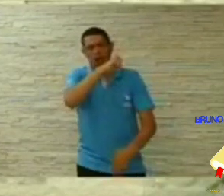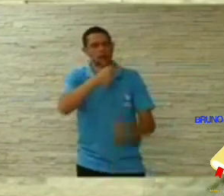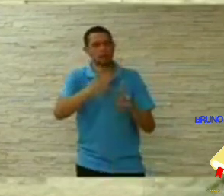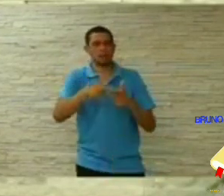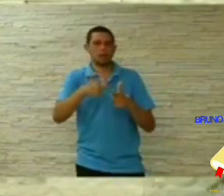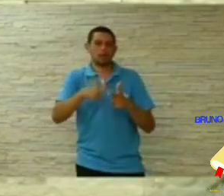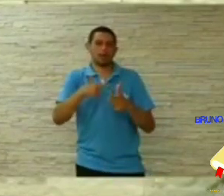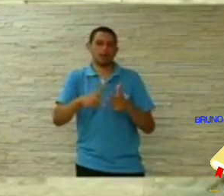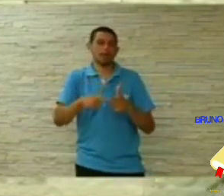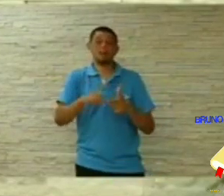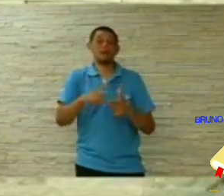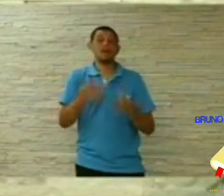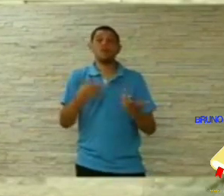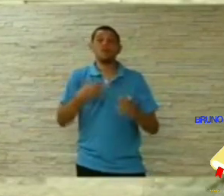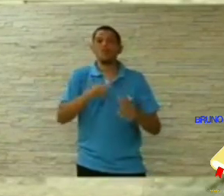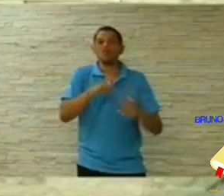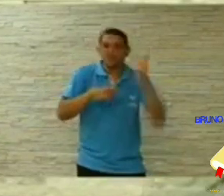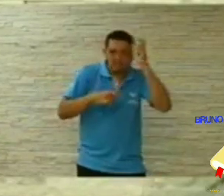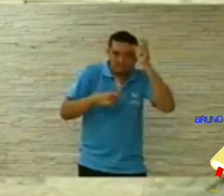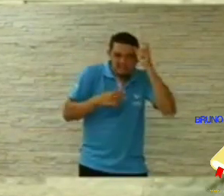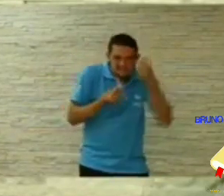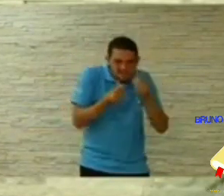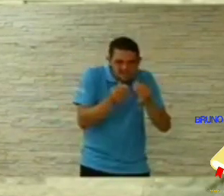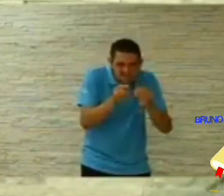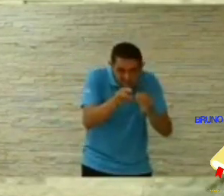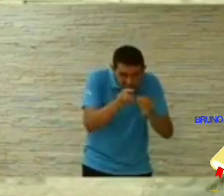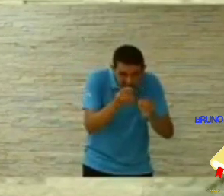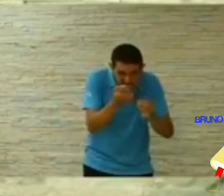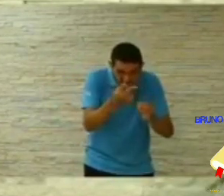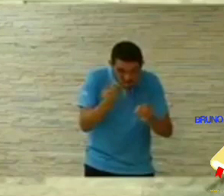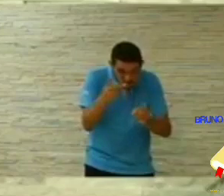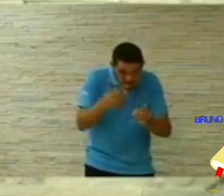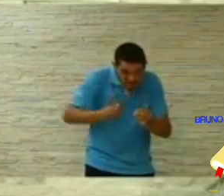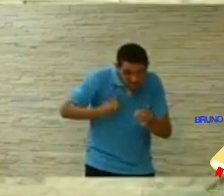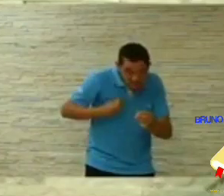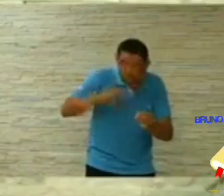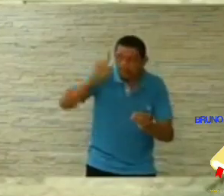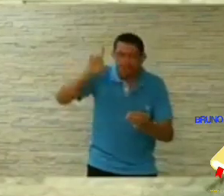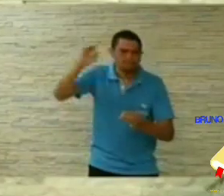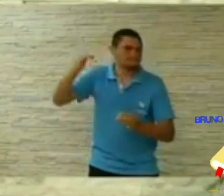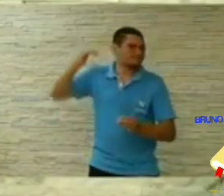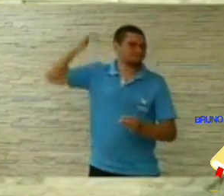problema que o diabo possa colocar na sua vida. Deus convidou você para